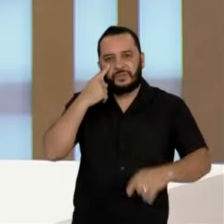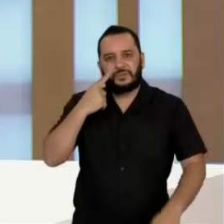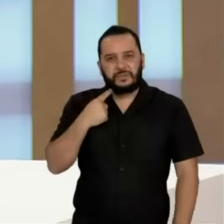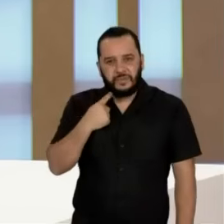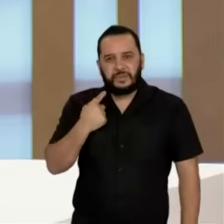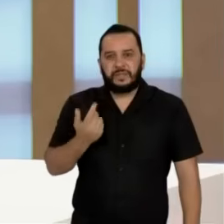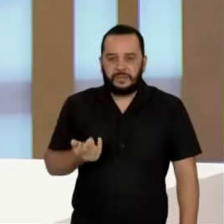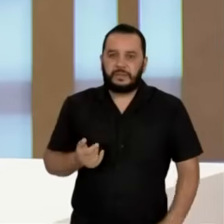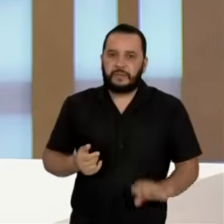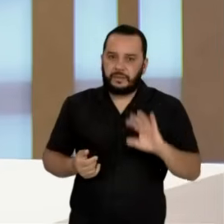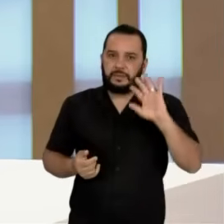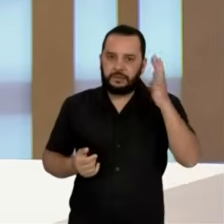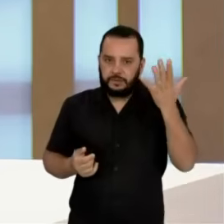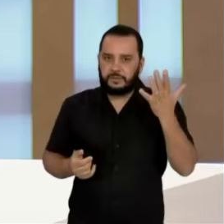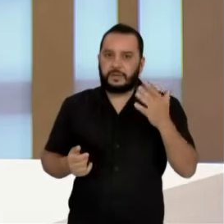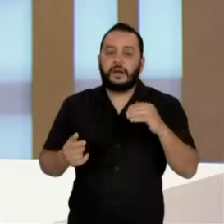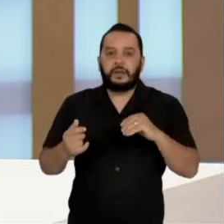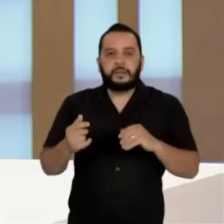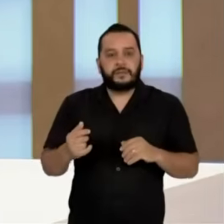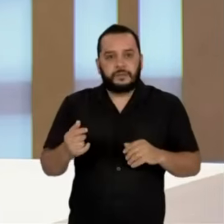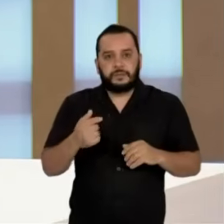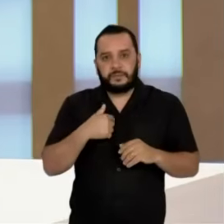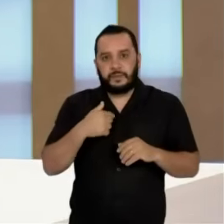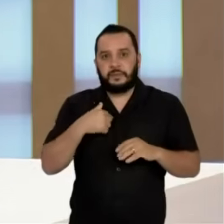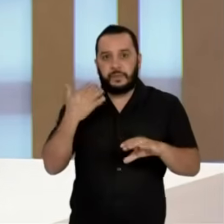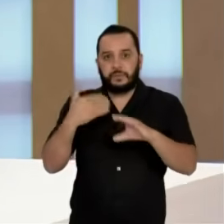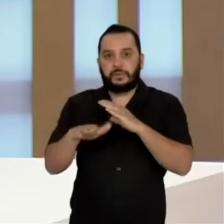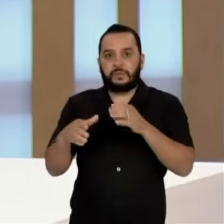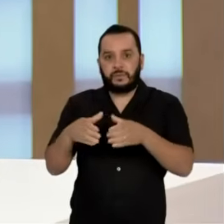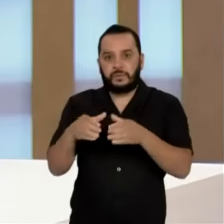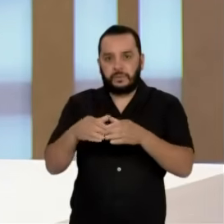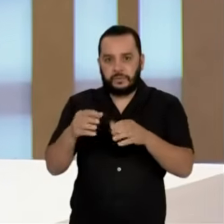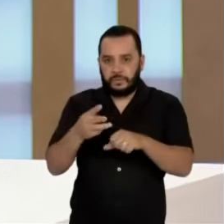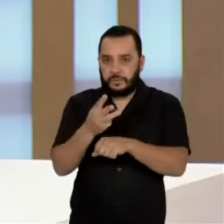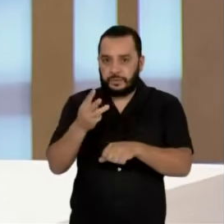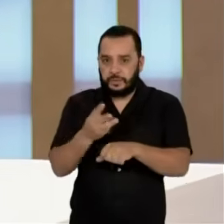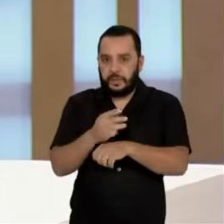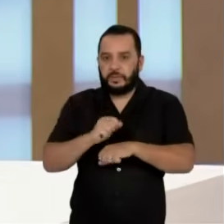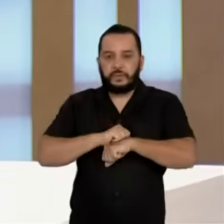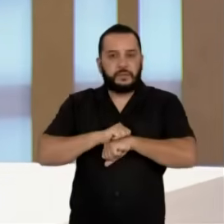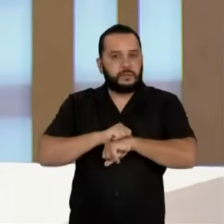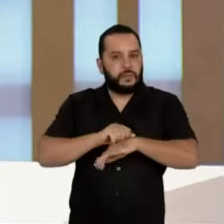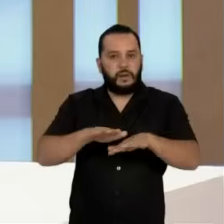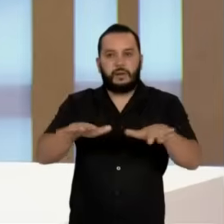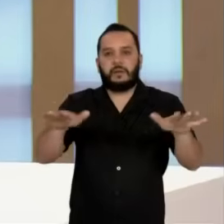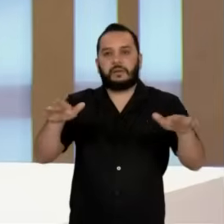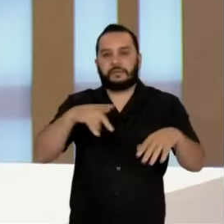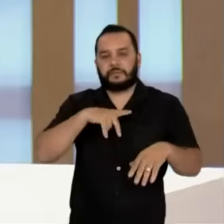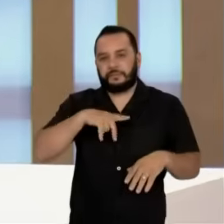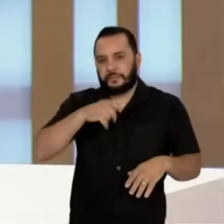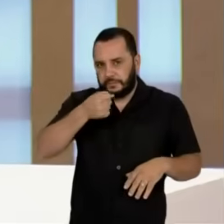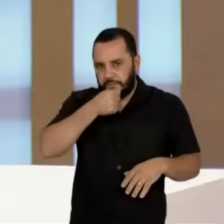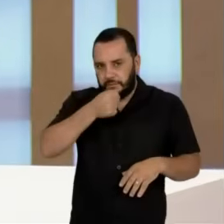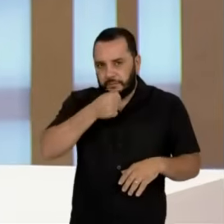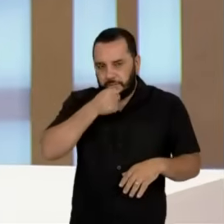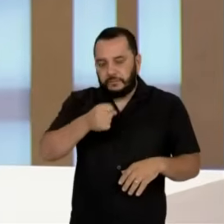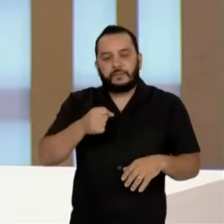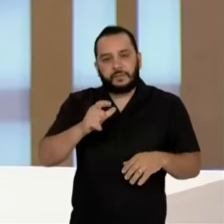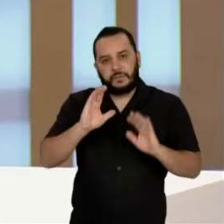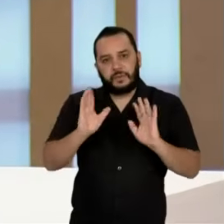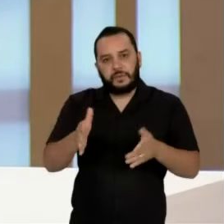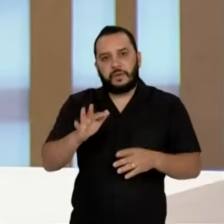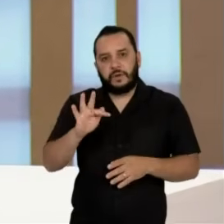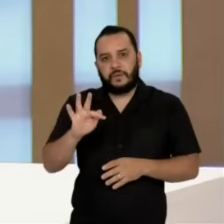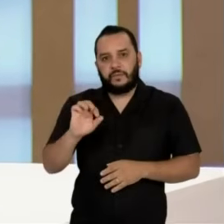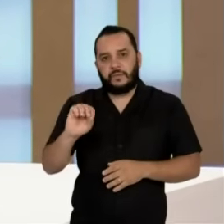que aconteceu. E se mandou a foto para um grupo de WhatsApp, isso viralizou, a gente fez a reportagem, foi publicada na Folha, e eu falei